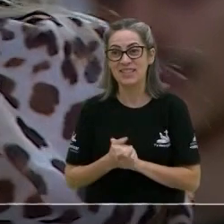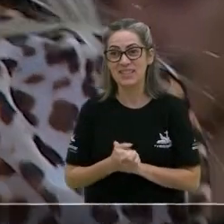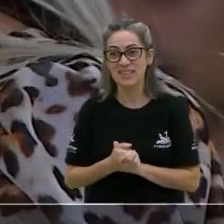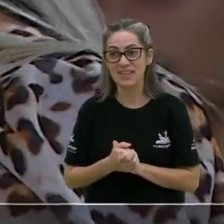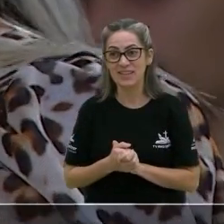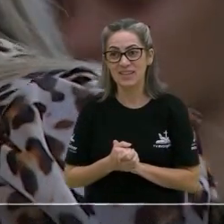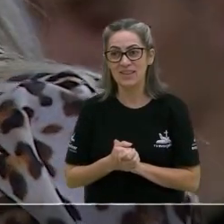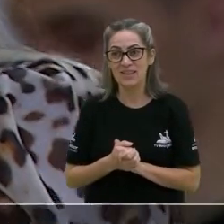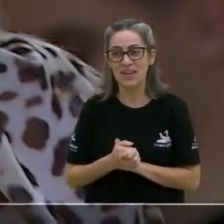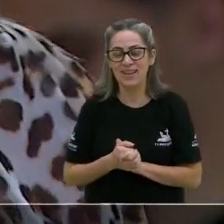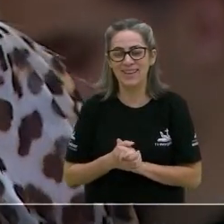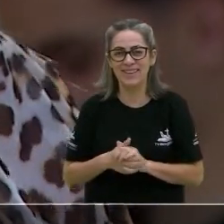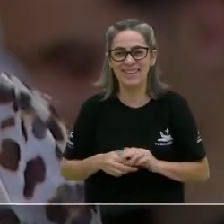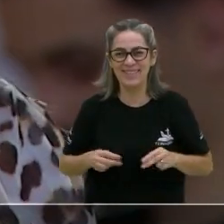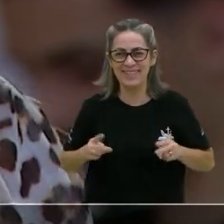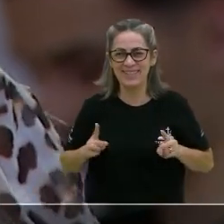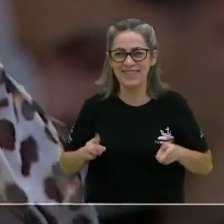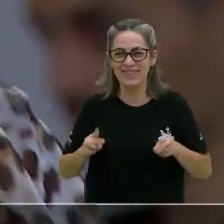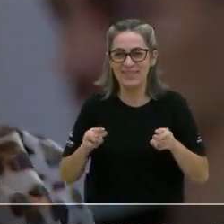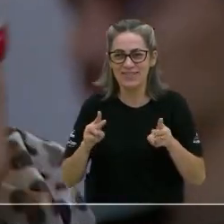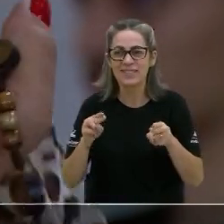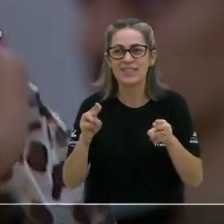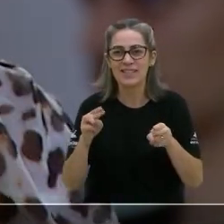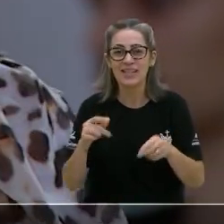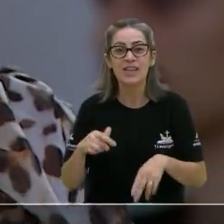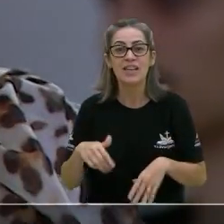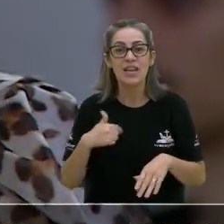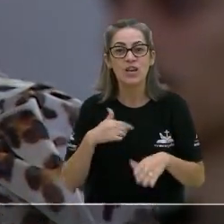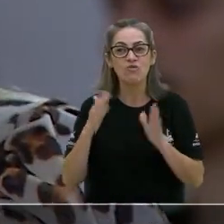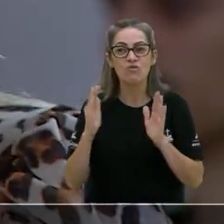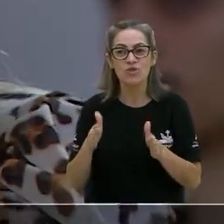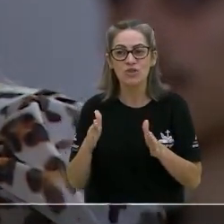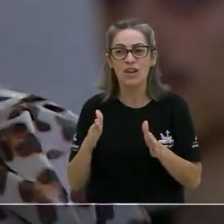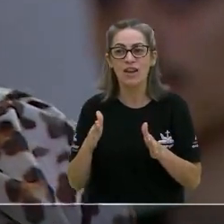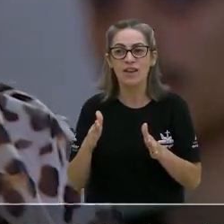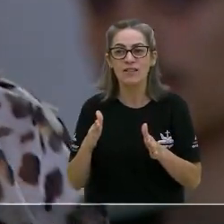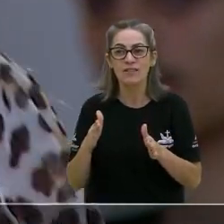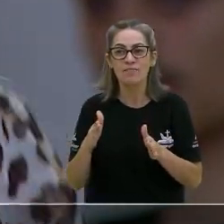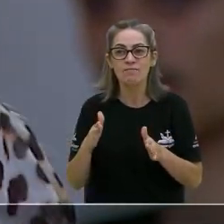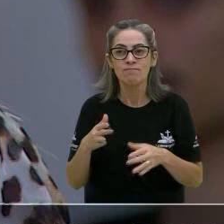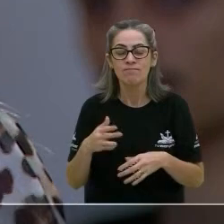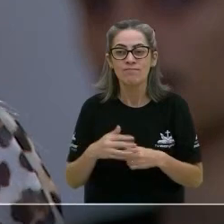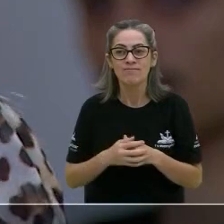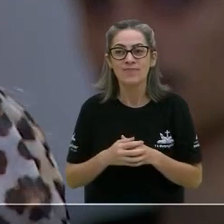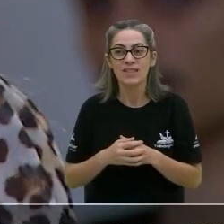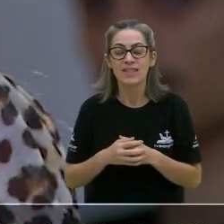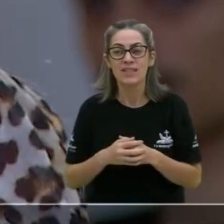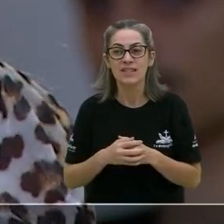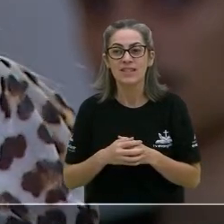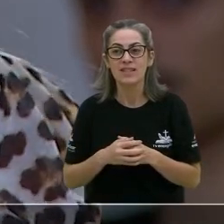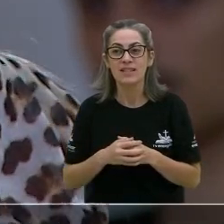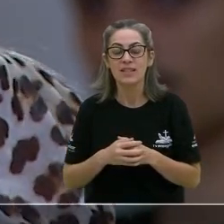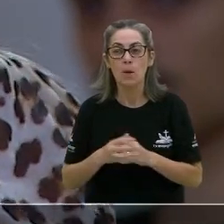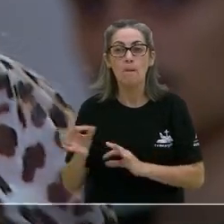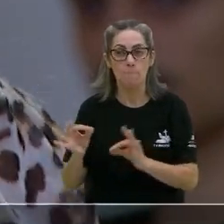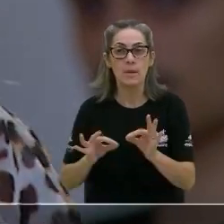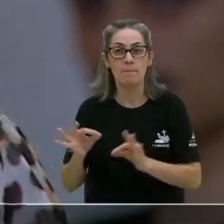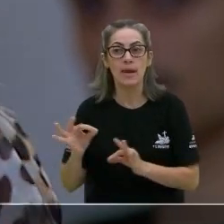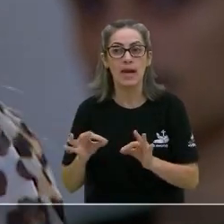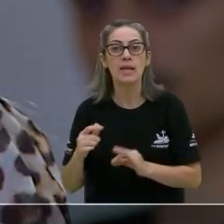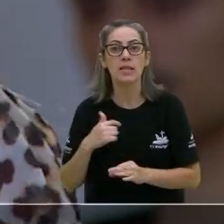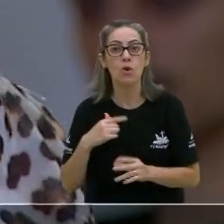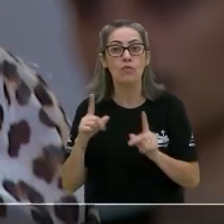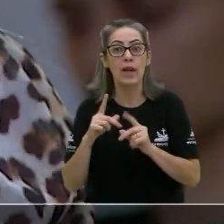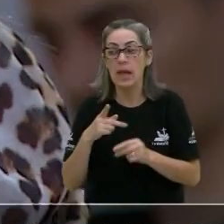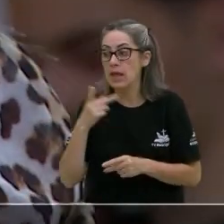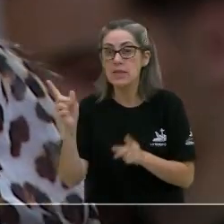para a cirurgia lá. Eu já estava deitada aqui, a anestesista e a mim, né? Aí eu falei, não, eu